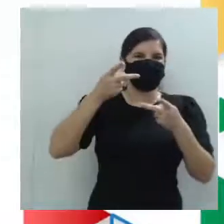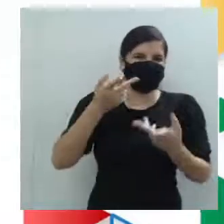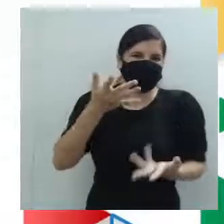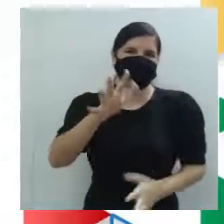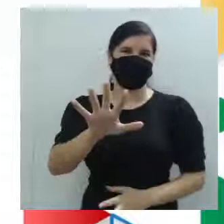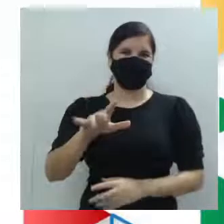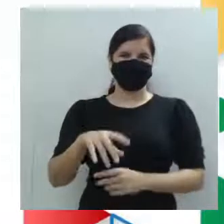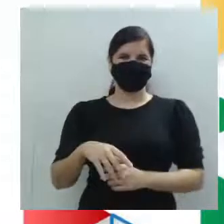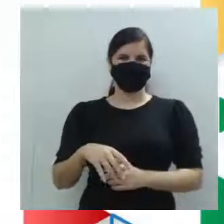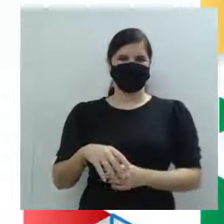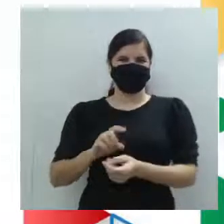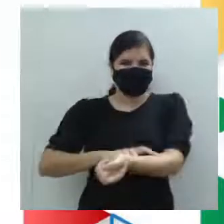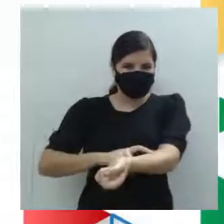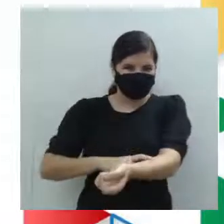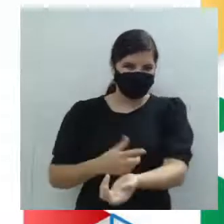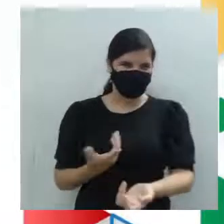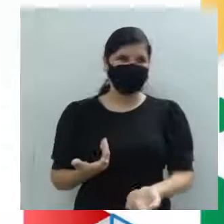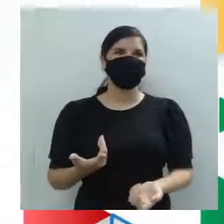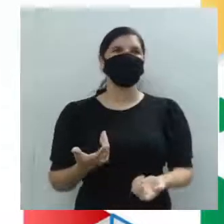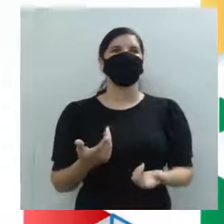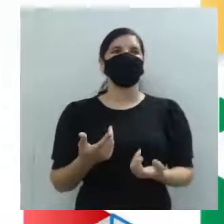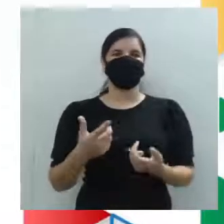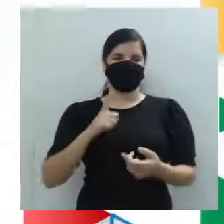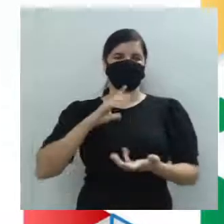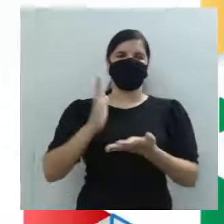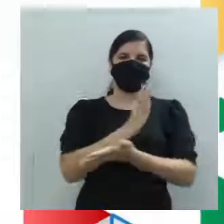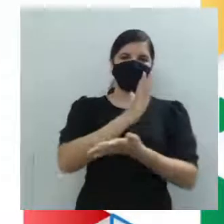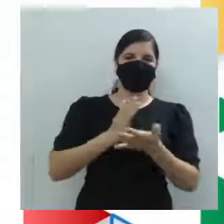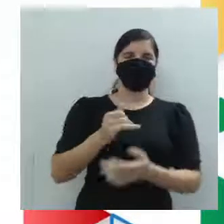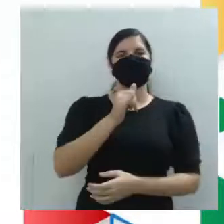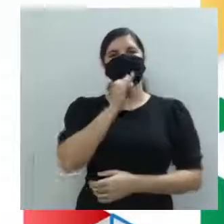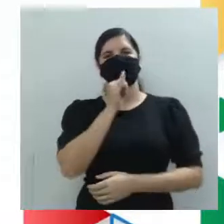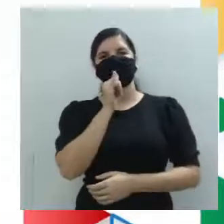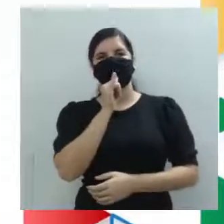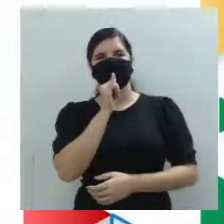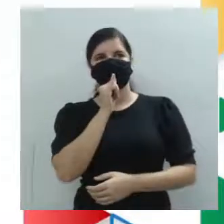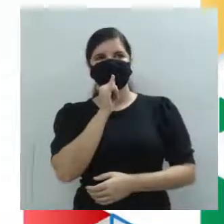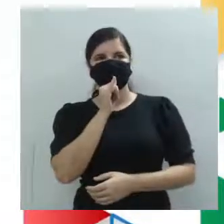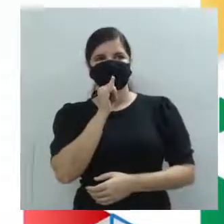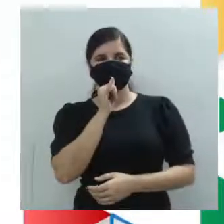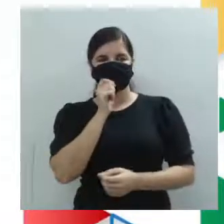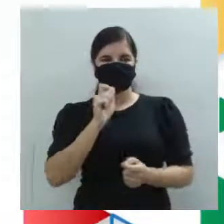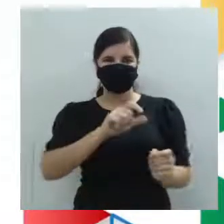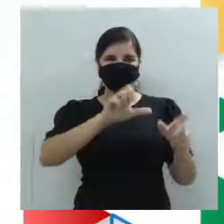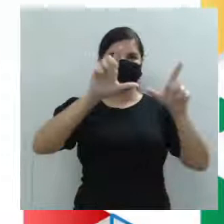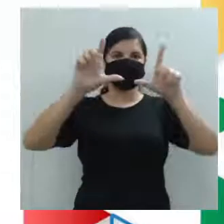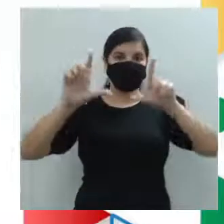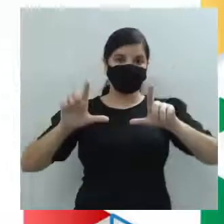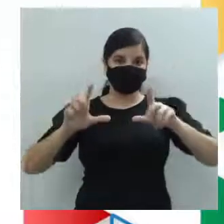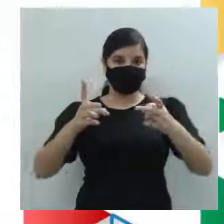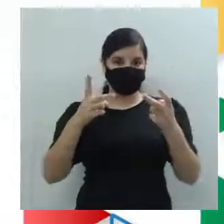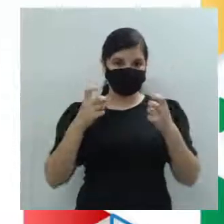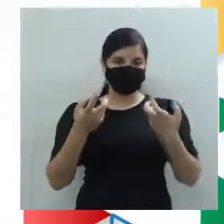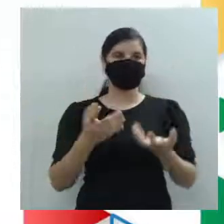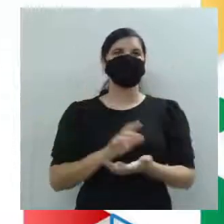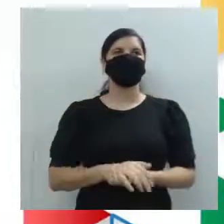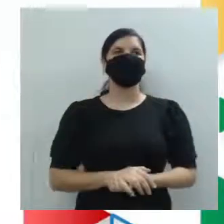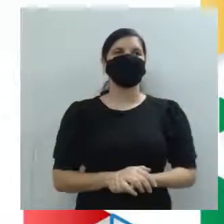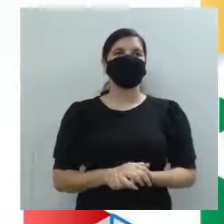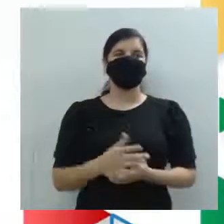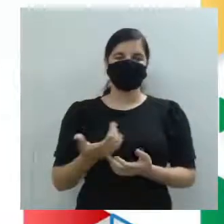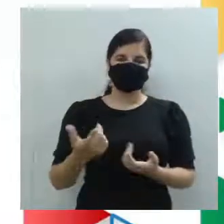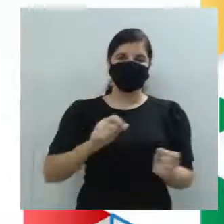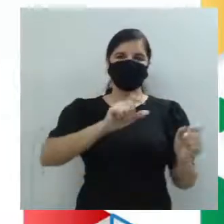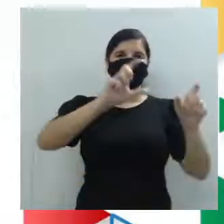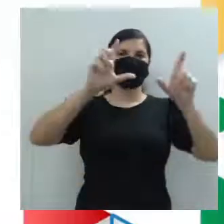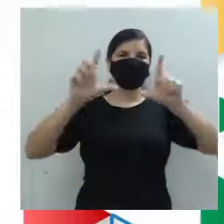fala, certo? Vamos ver aqui. E aqui trago para vocês algumas fotos que eu gostaria que vocês observassem. Nessa